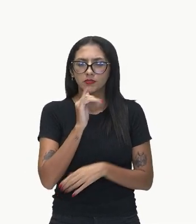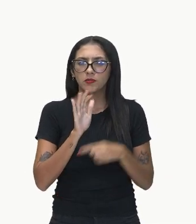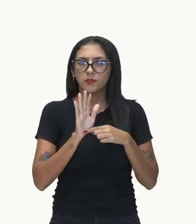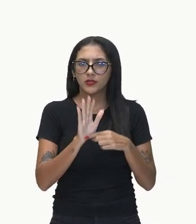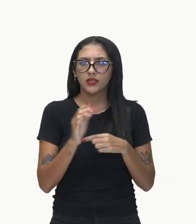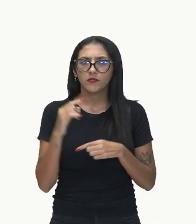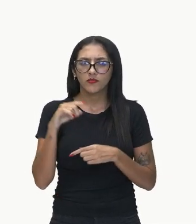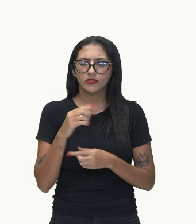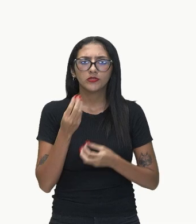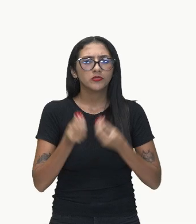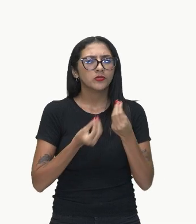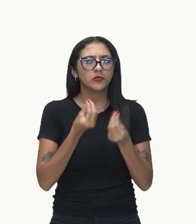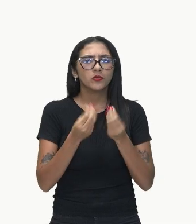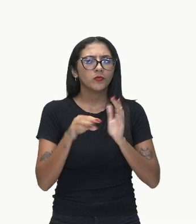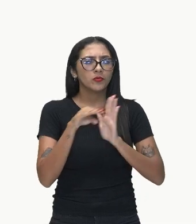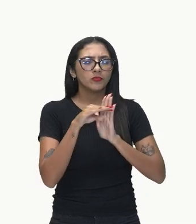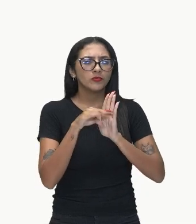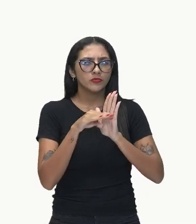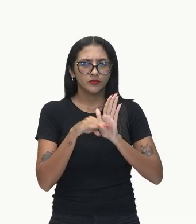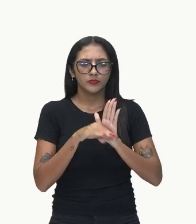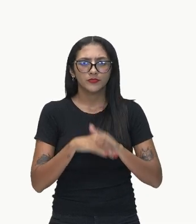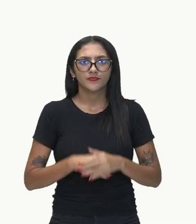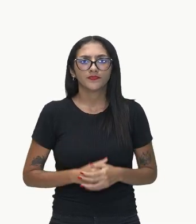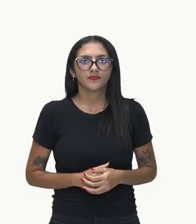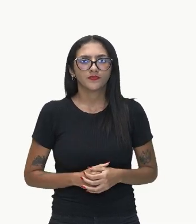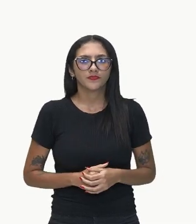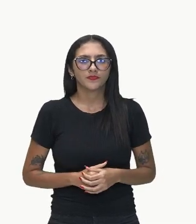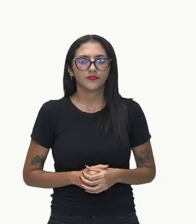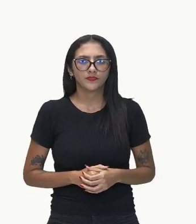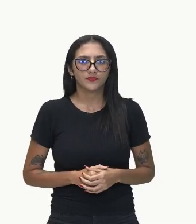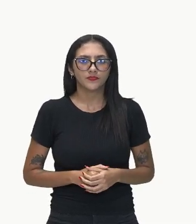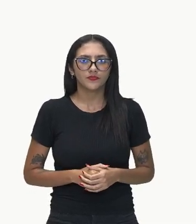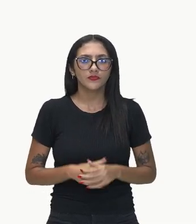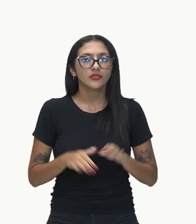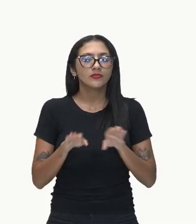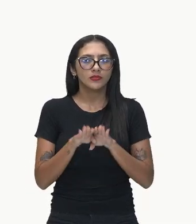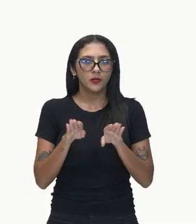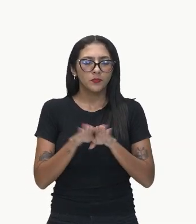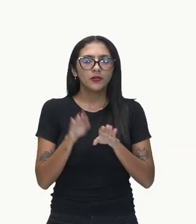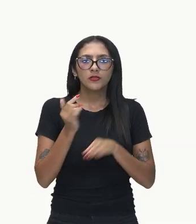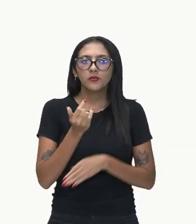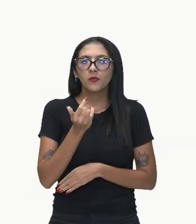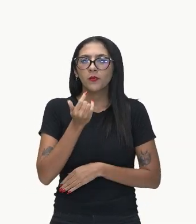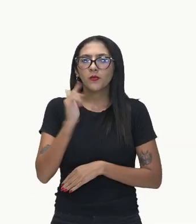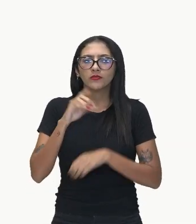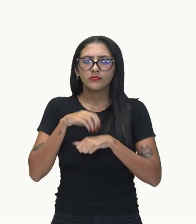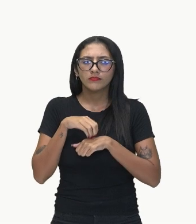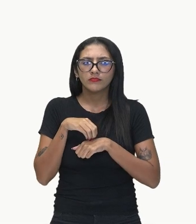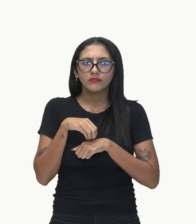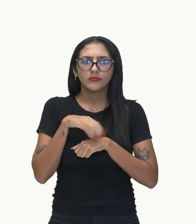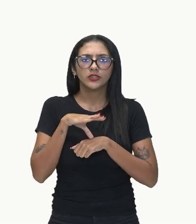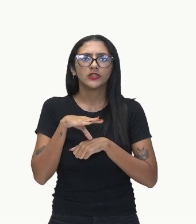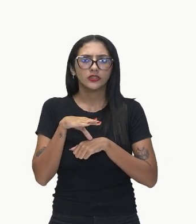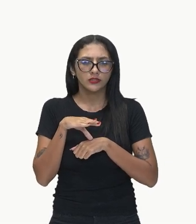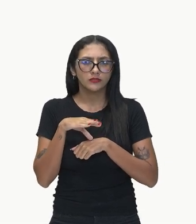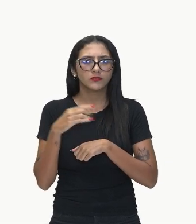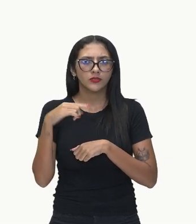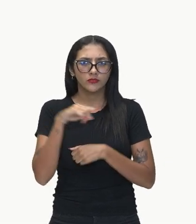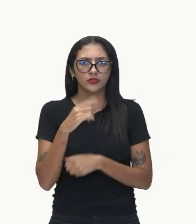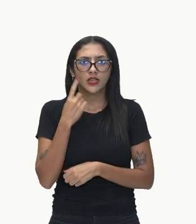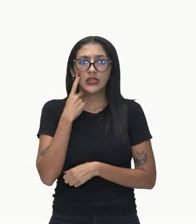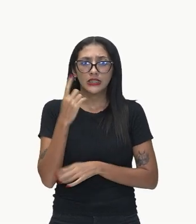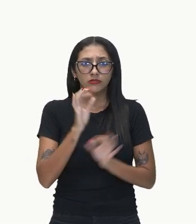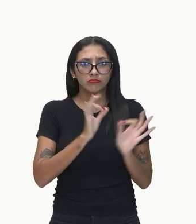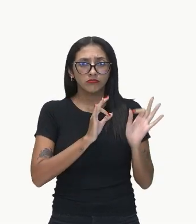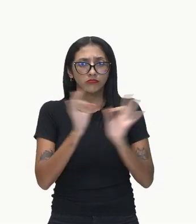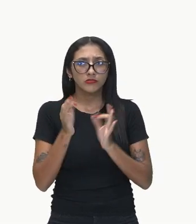como classificar uma cadeia fechada. E eu trouxe também para vocês como pega essa dica, né, dessa nossa